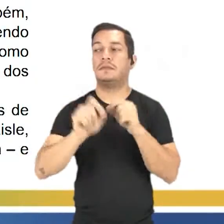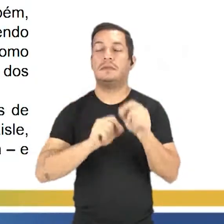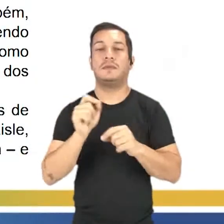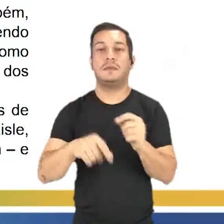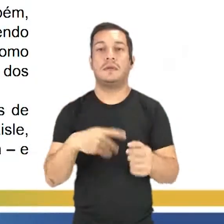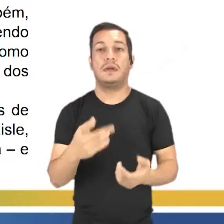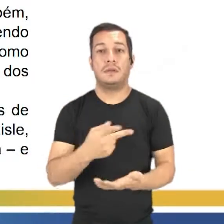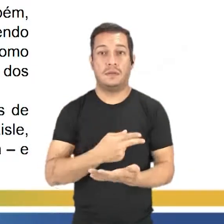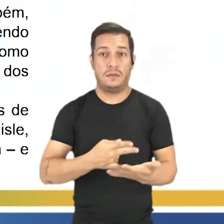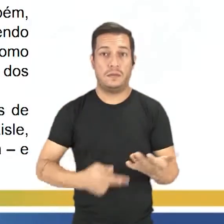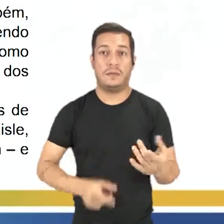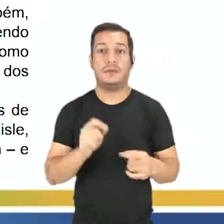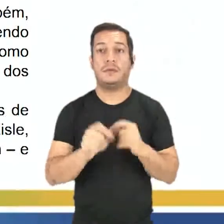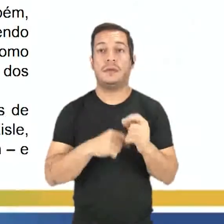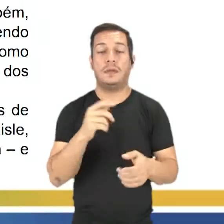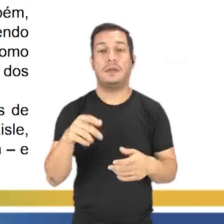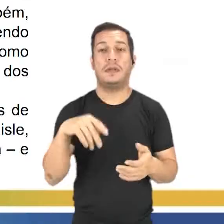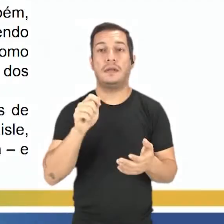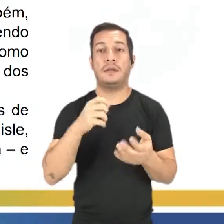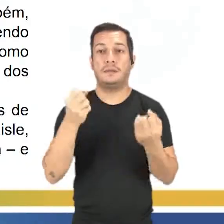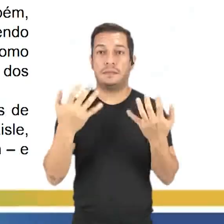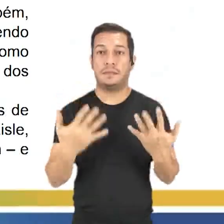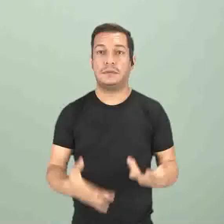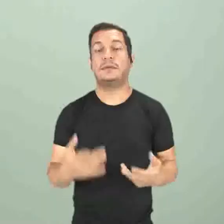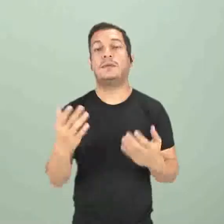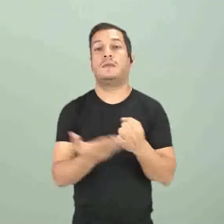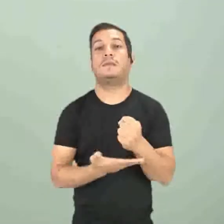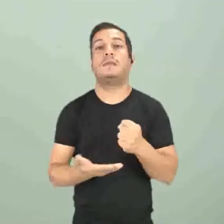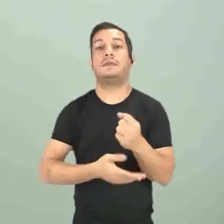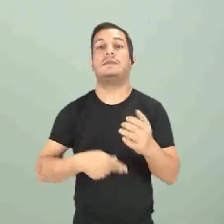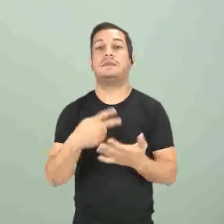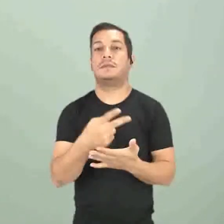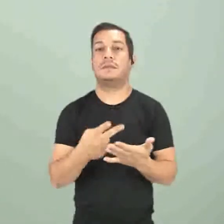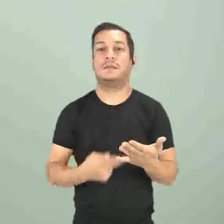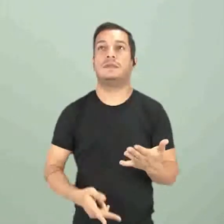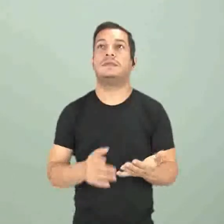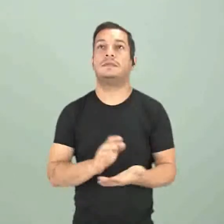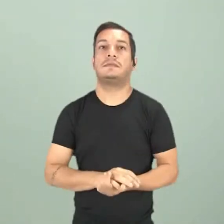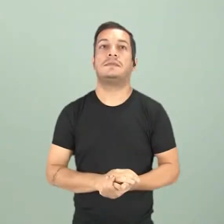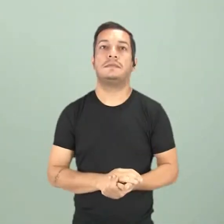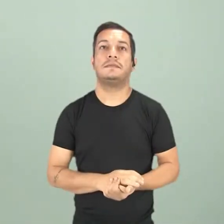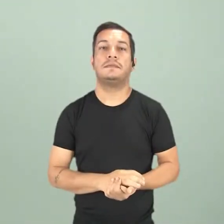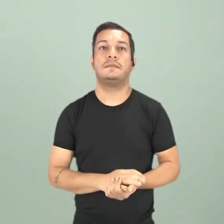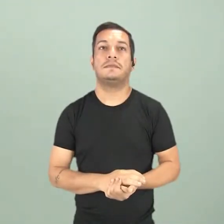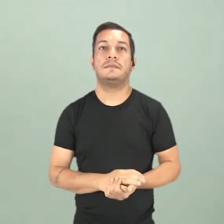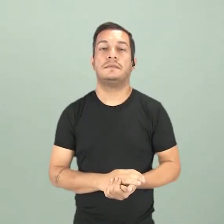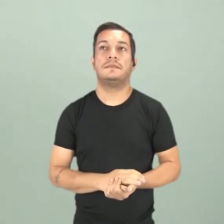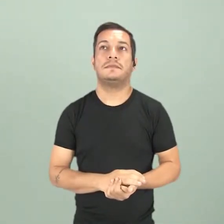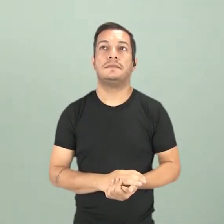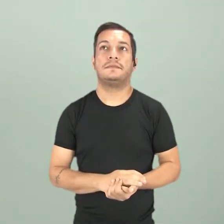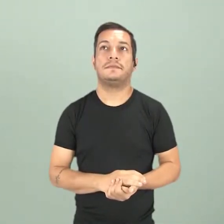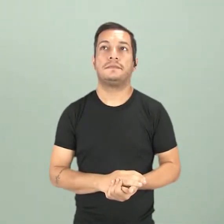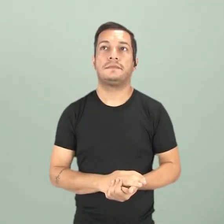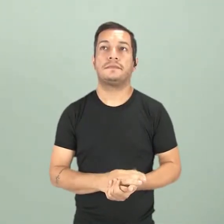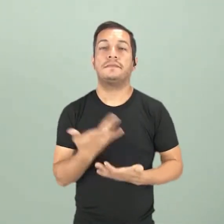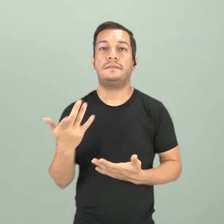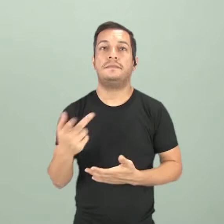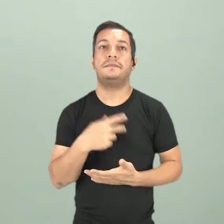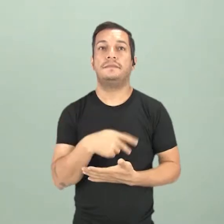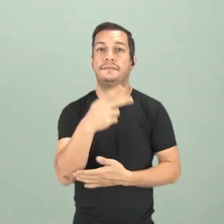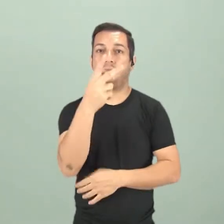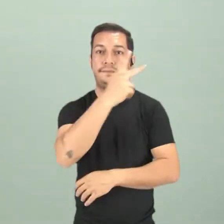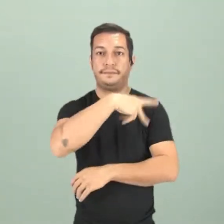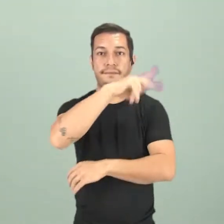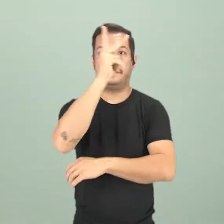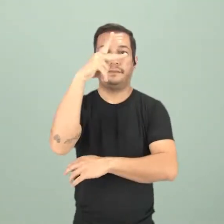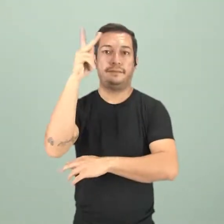dos poetas, era trabalhar a descrição através da poesia, da palavra. tá bom? Então, o